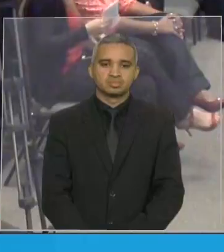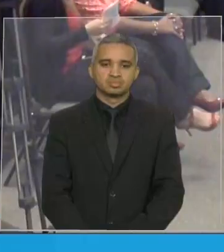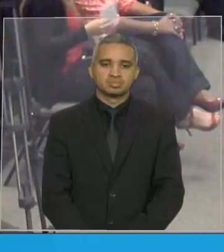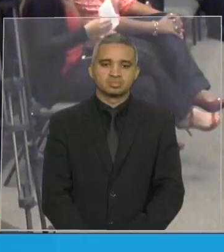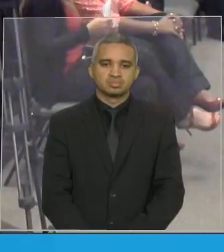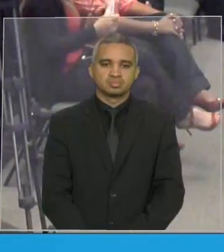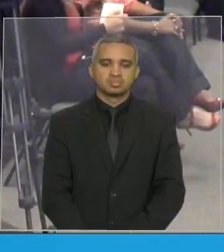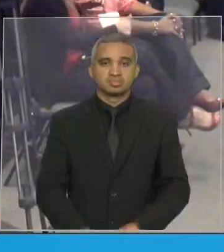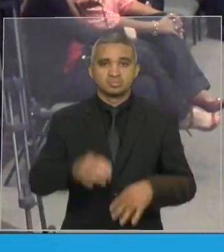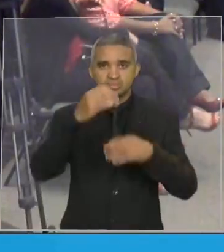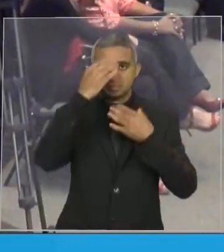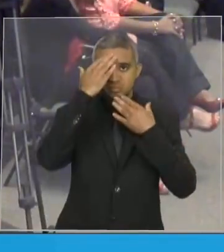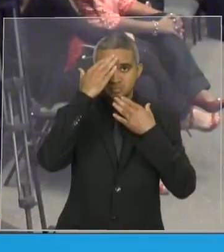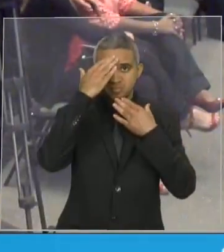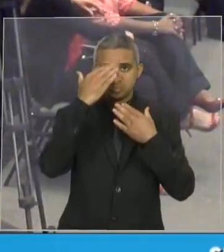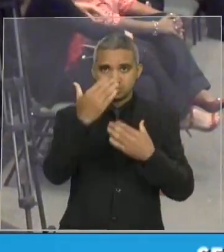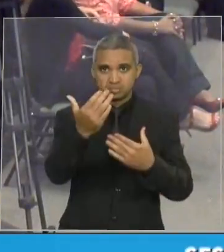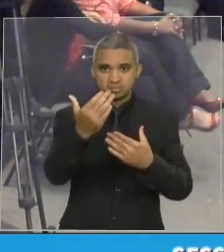Muito obrigado